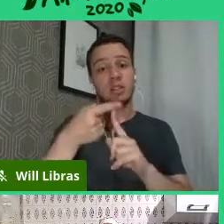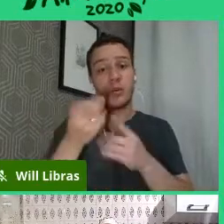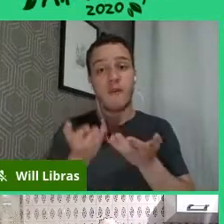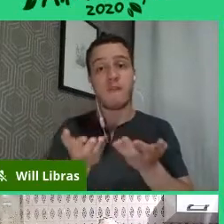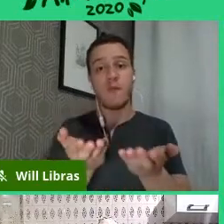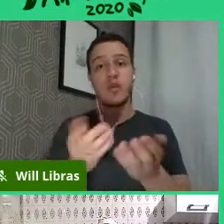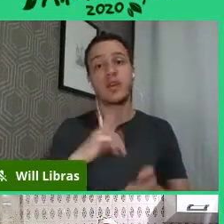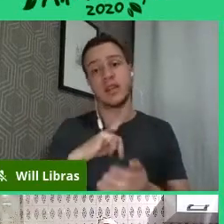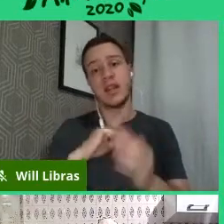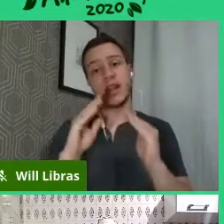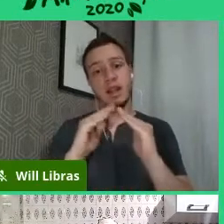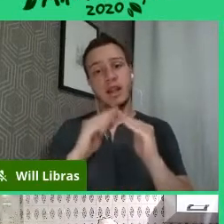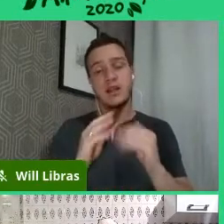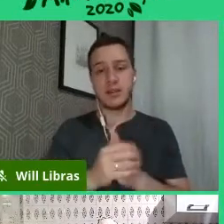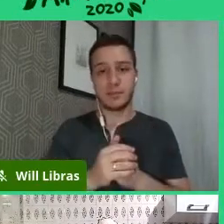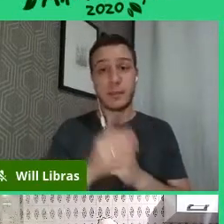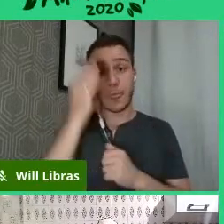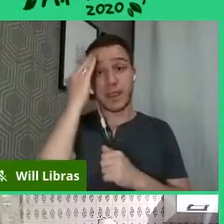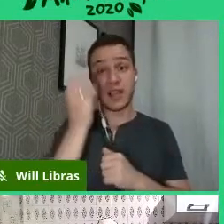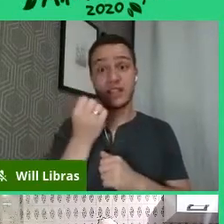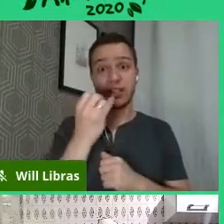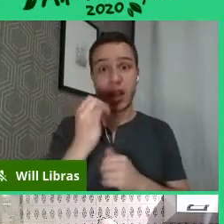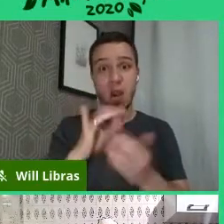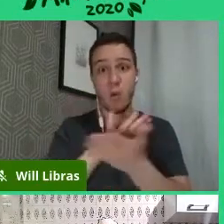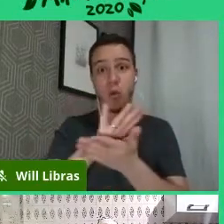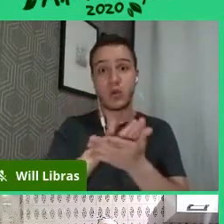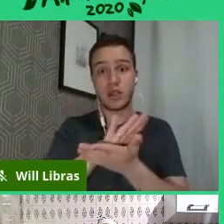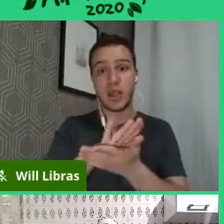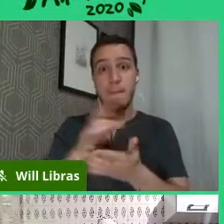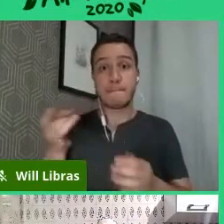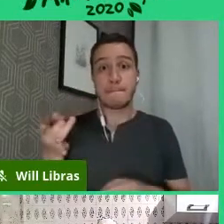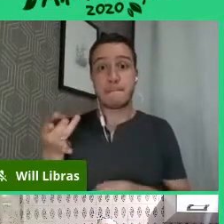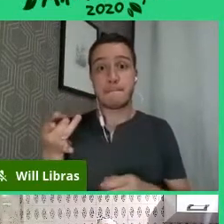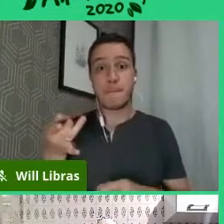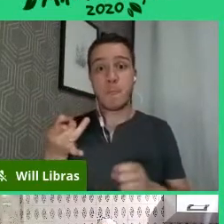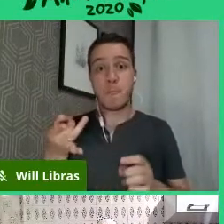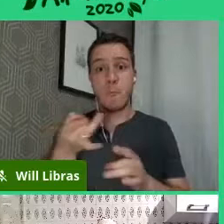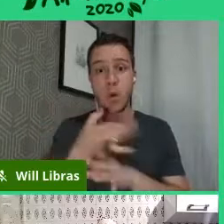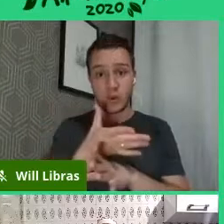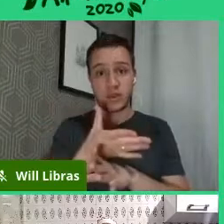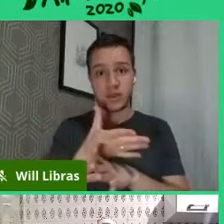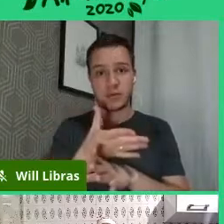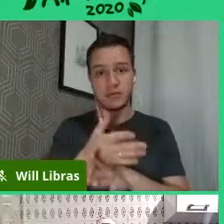Para saber se a almôndega está pronta, eu gosto dela bem douradinha, né? Bem